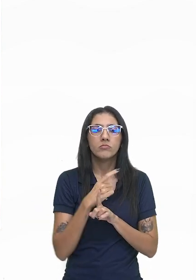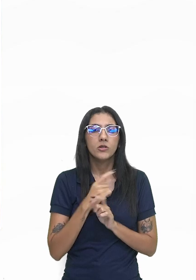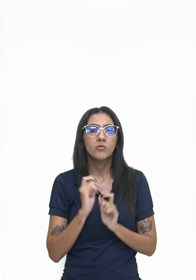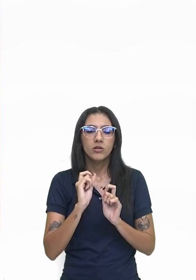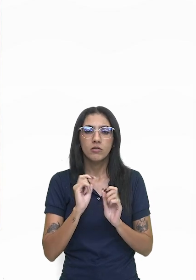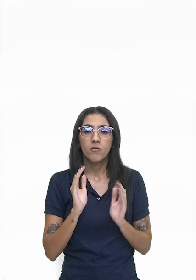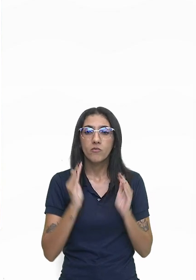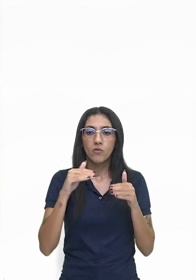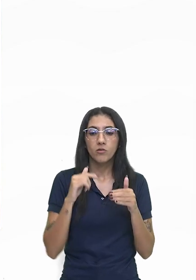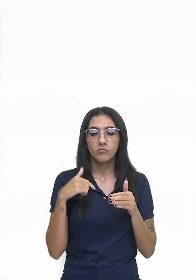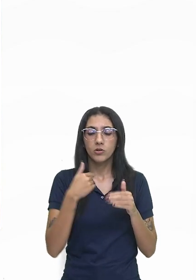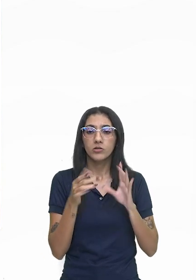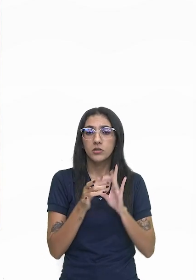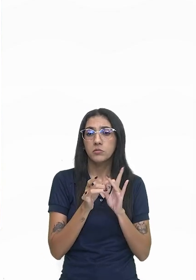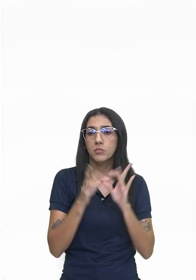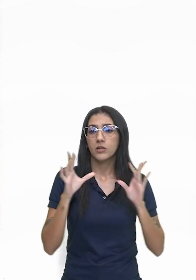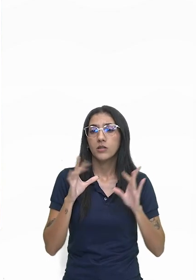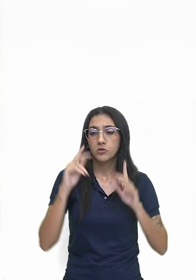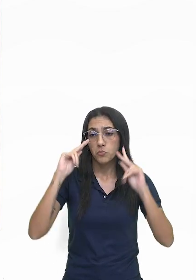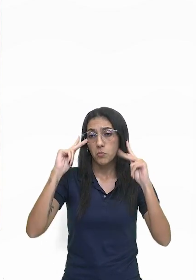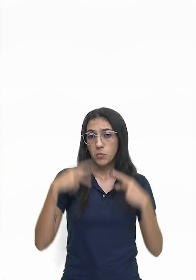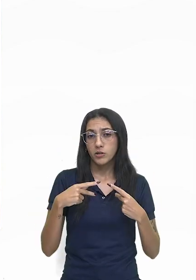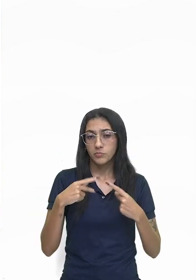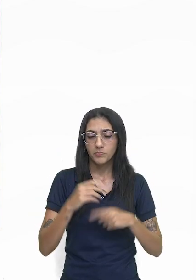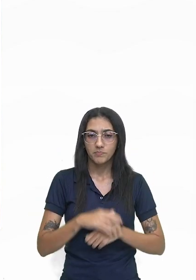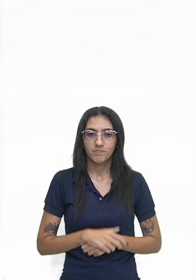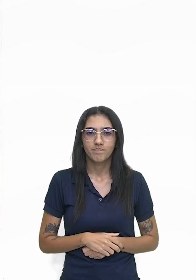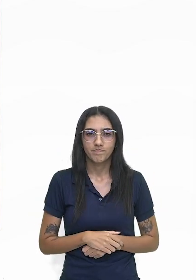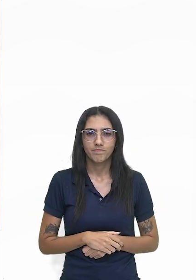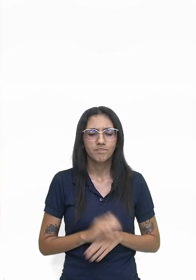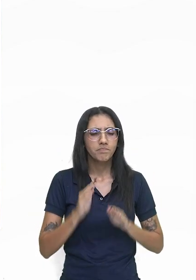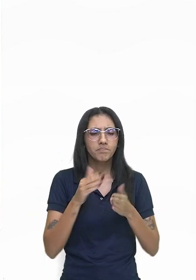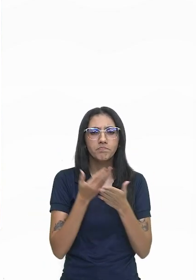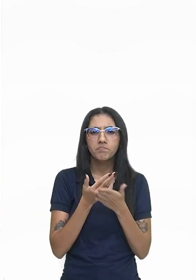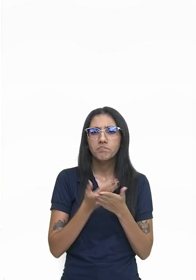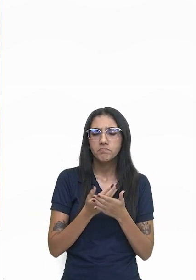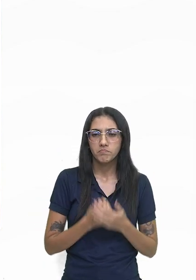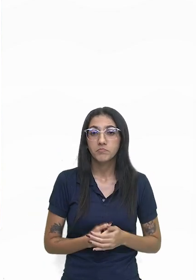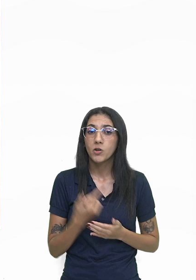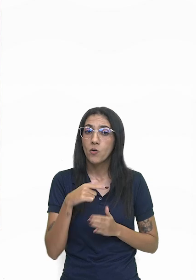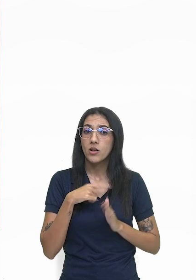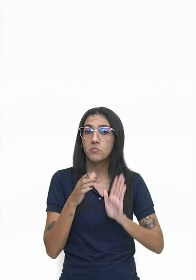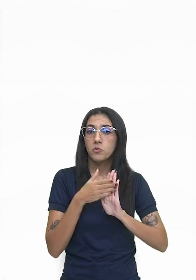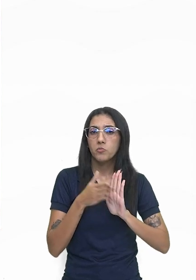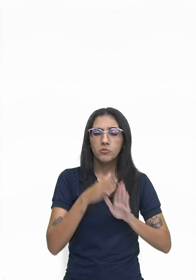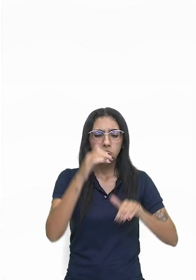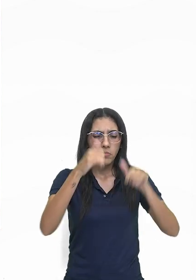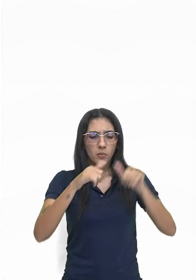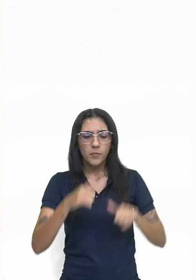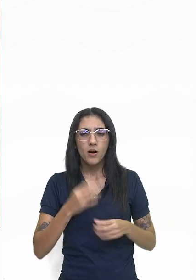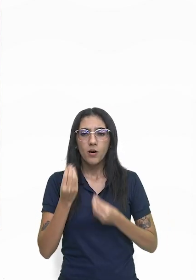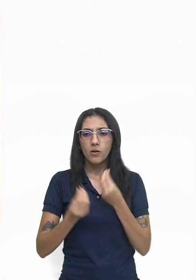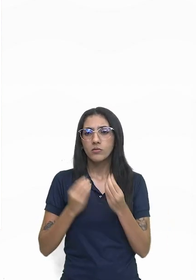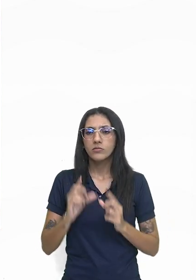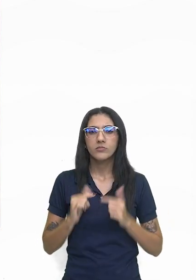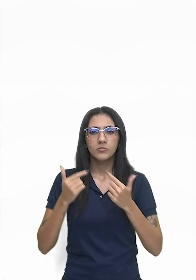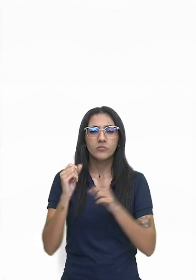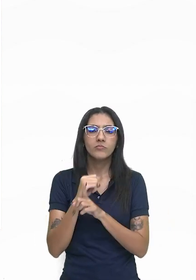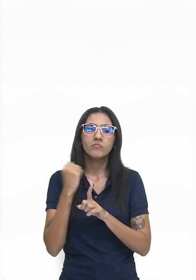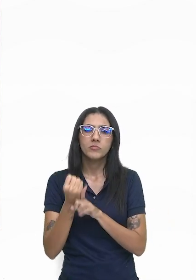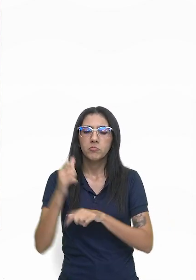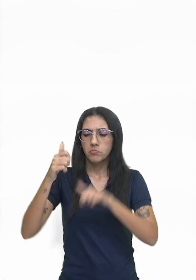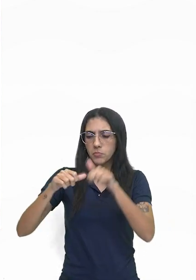do ser humano em suas ações. Objeto de estudo: Weber propôs uma análise compreensiva da ação social,